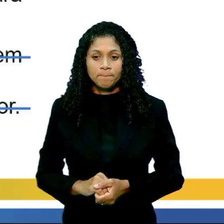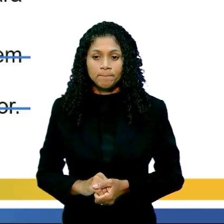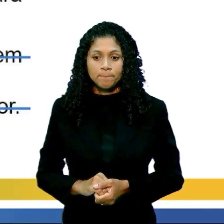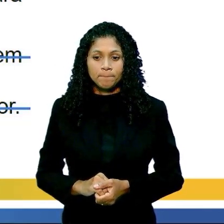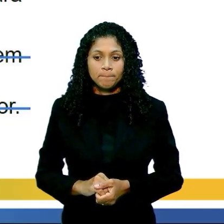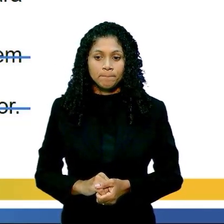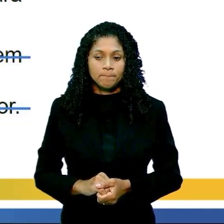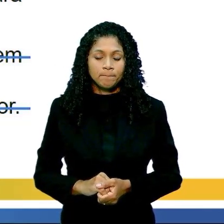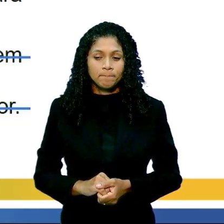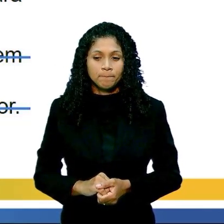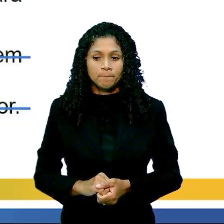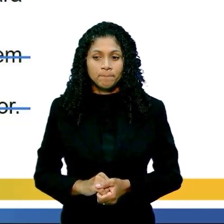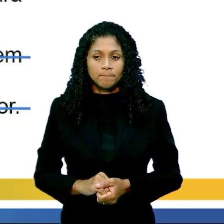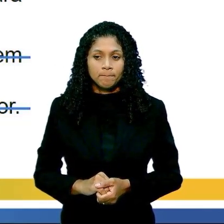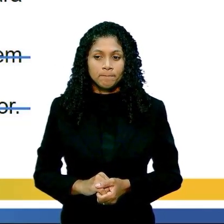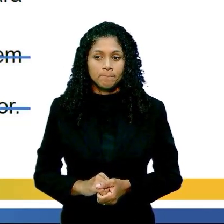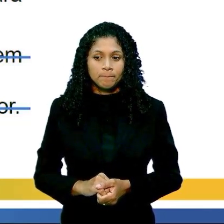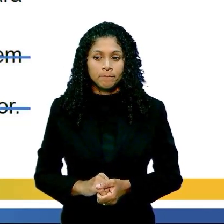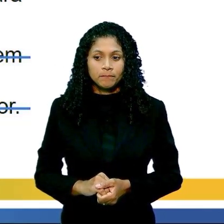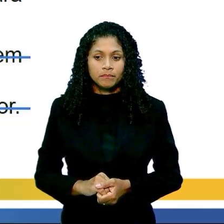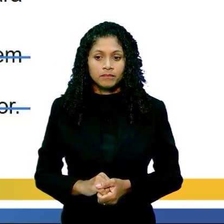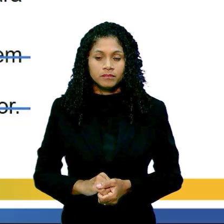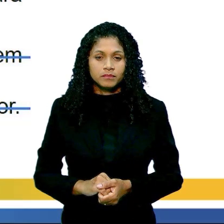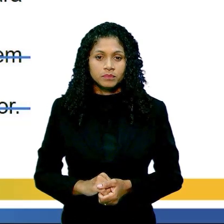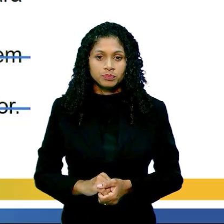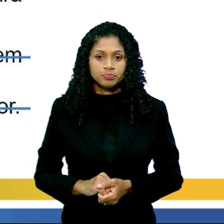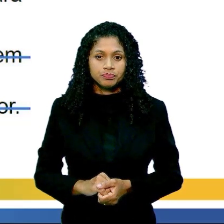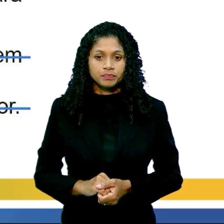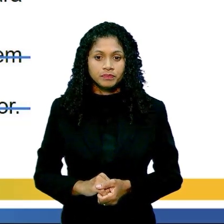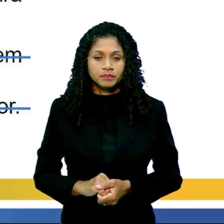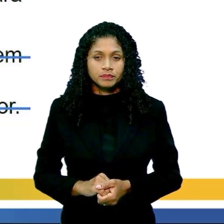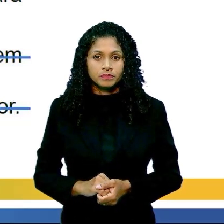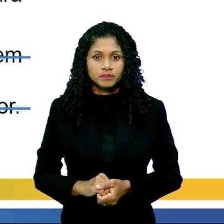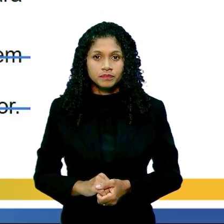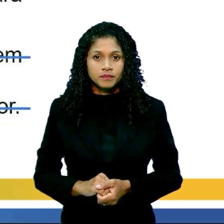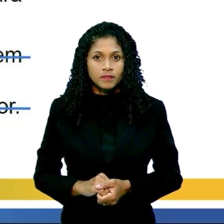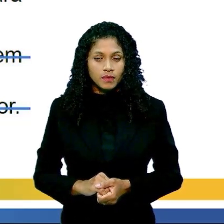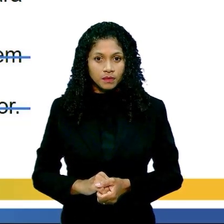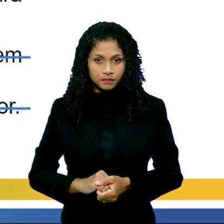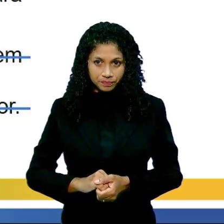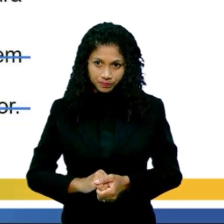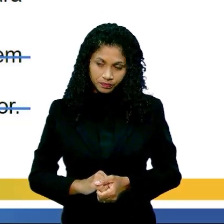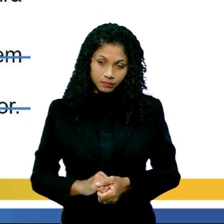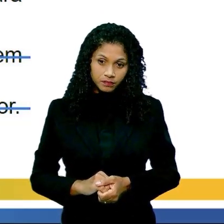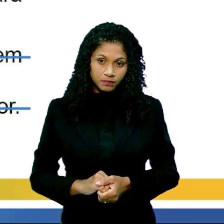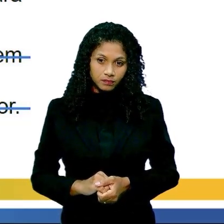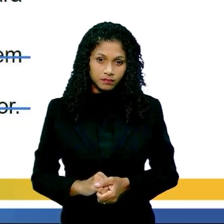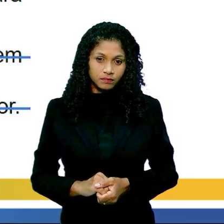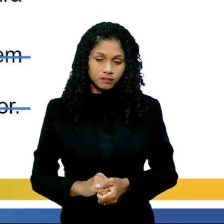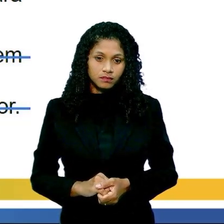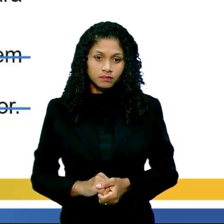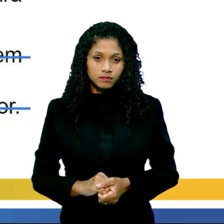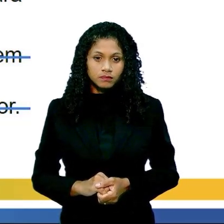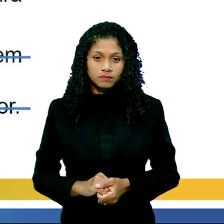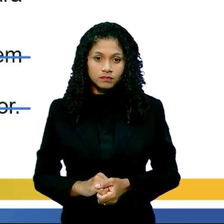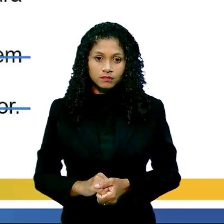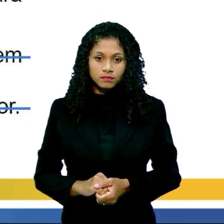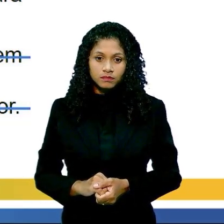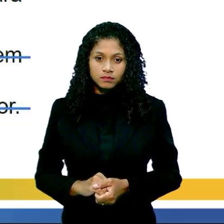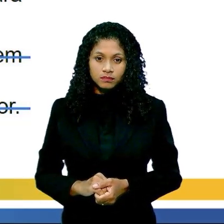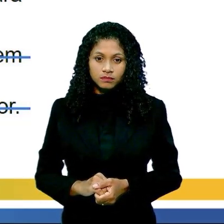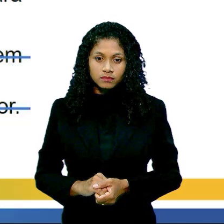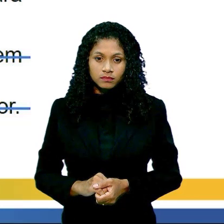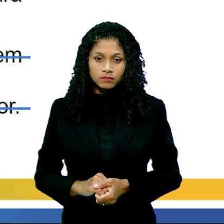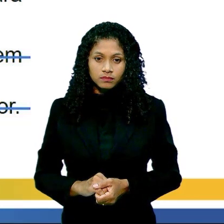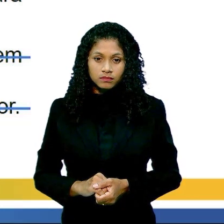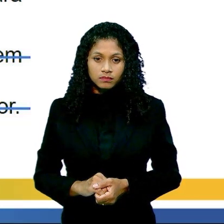que foi descoberto pela pesquisa que os mamíferos produzem uma morfina naturalmente. Então, se os animais